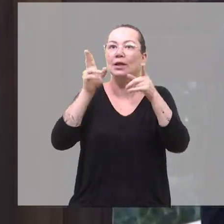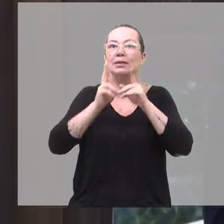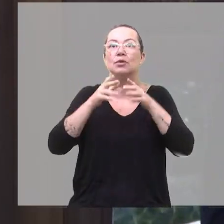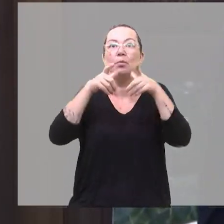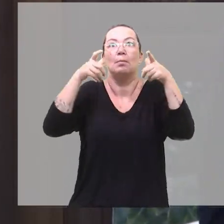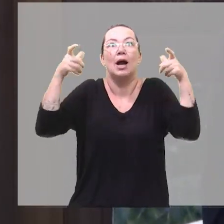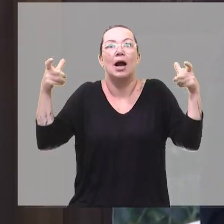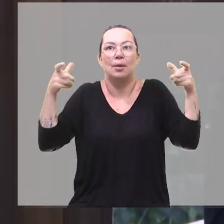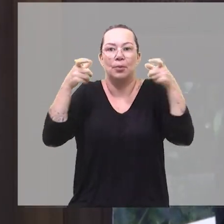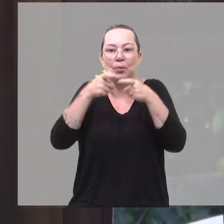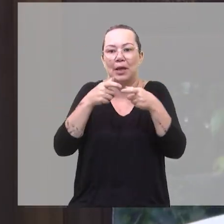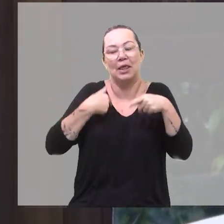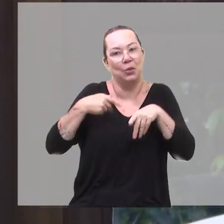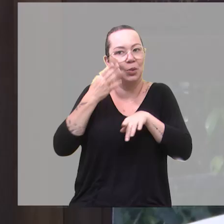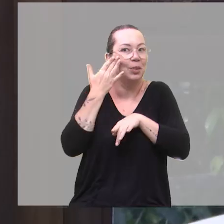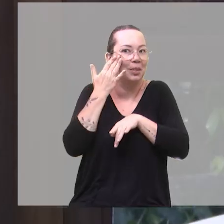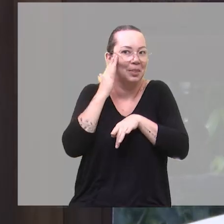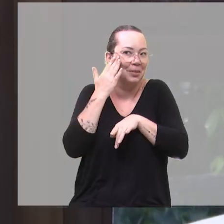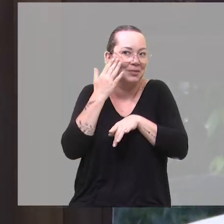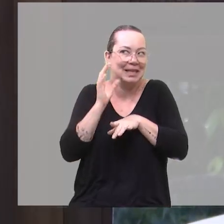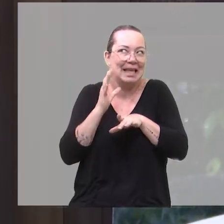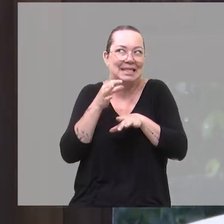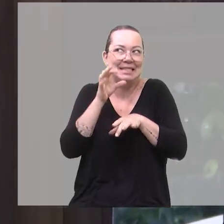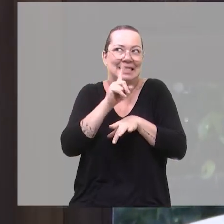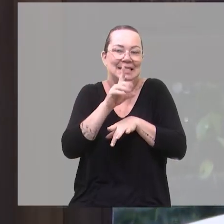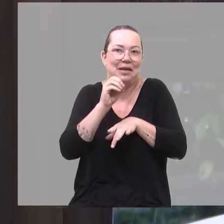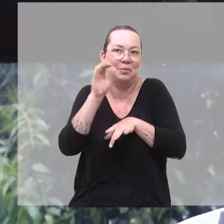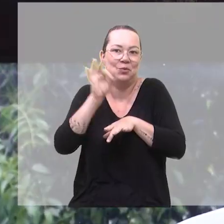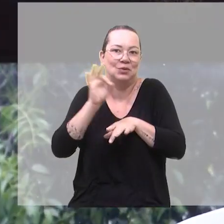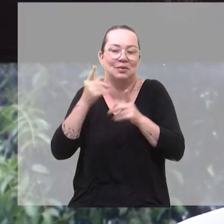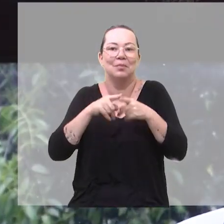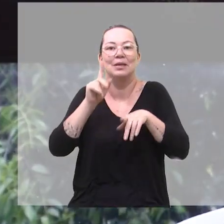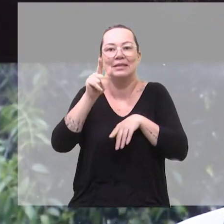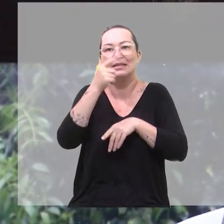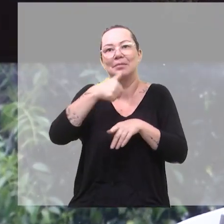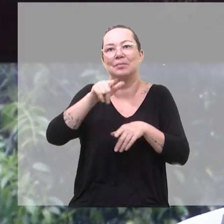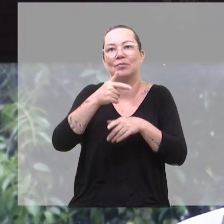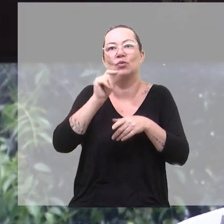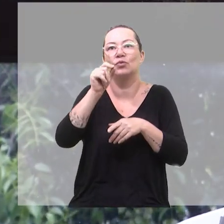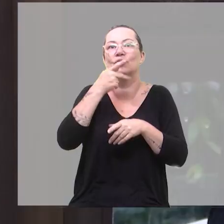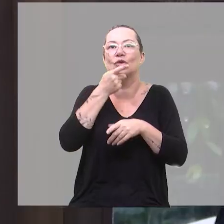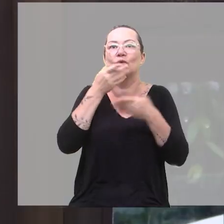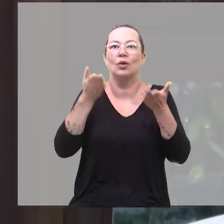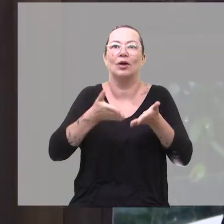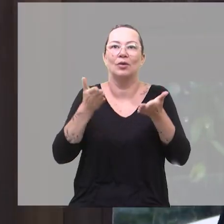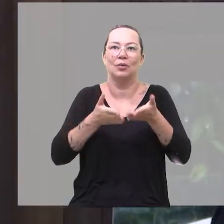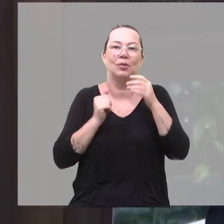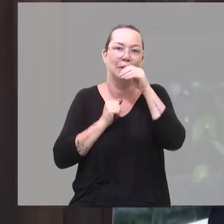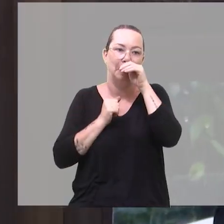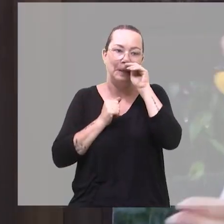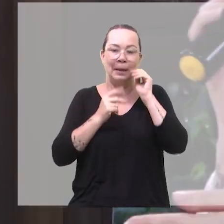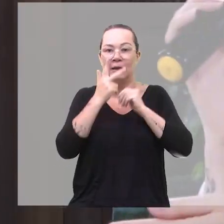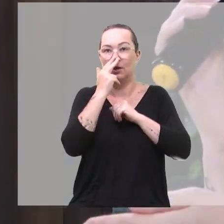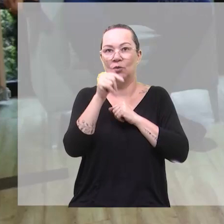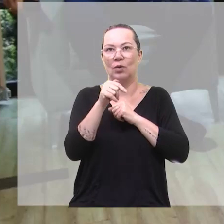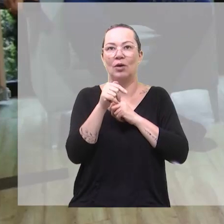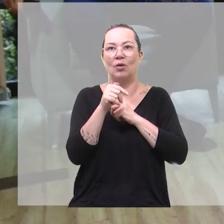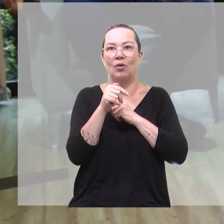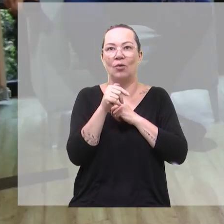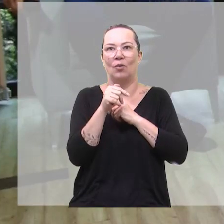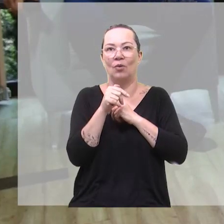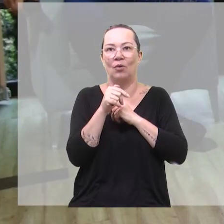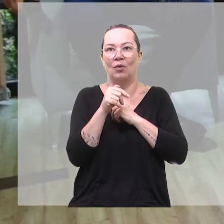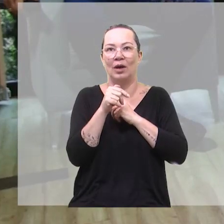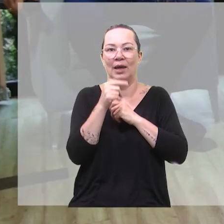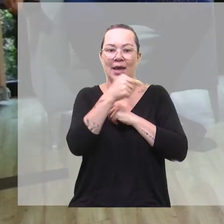sala, né? Sempre do maior para o menorzinho, eu também não sou perita no assunto. Mas é sobre isso, Vânia, e eu acho que aí, isso que tu falou agora, condiz com a fala aqui